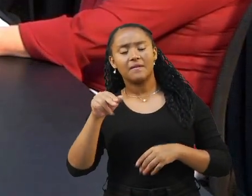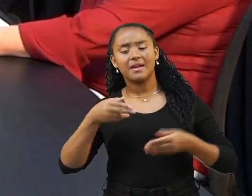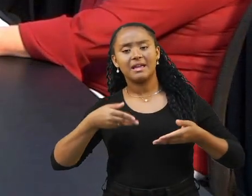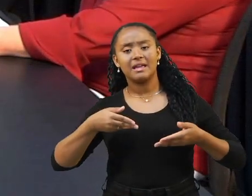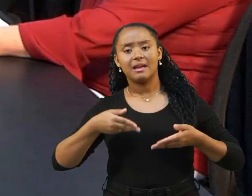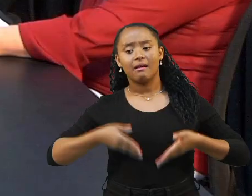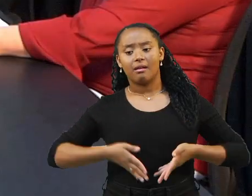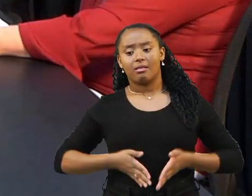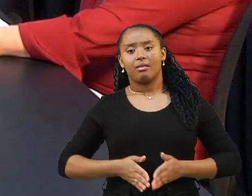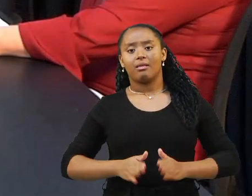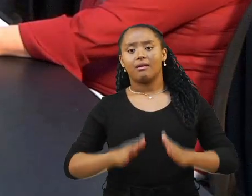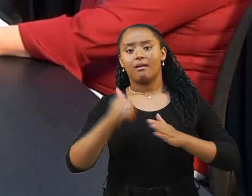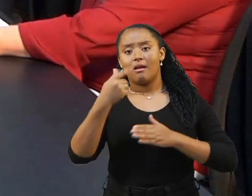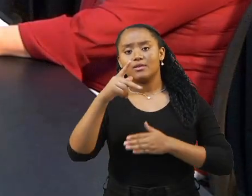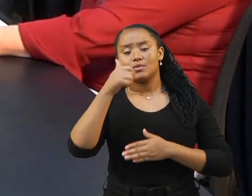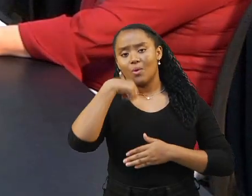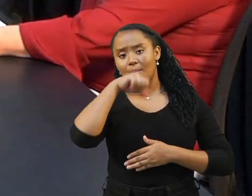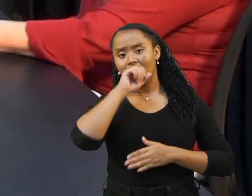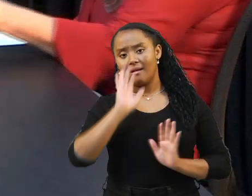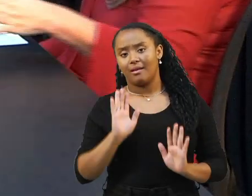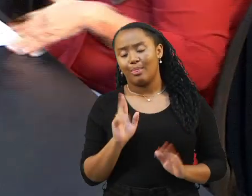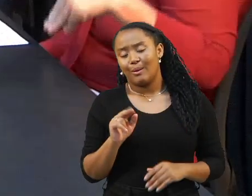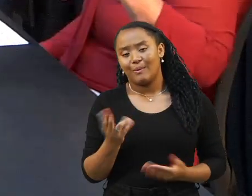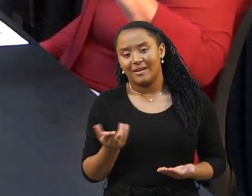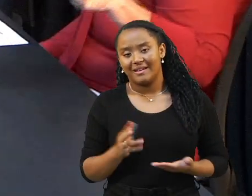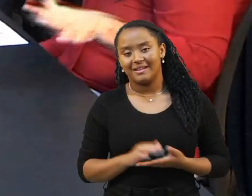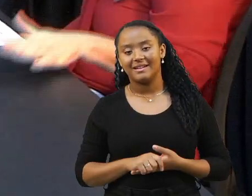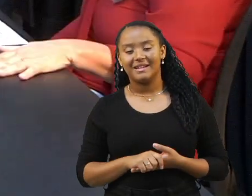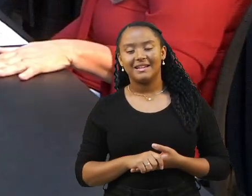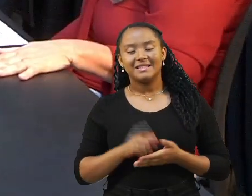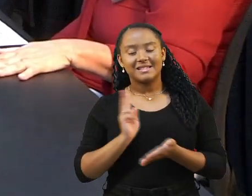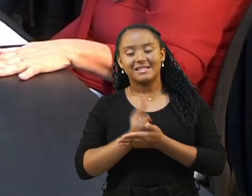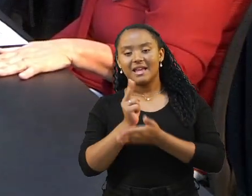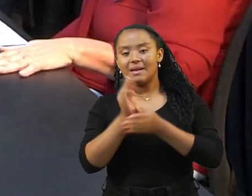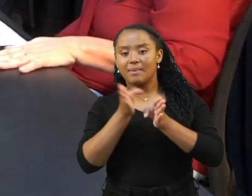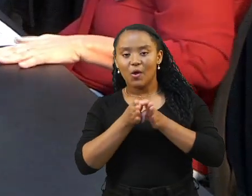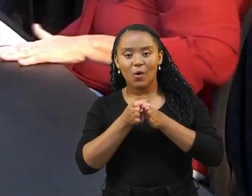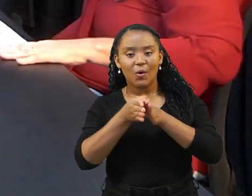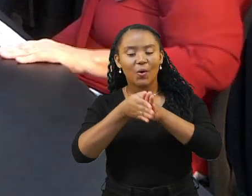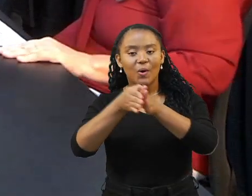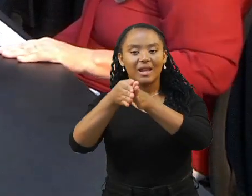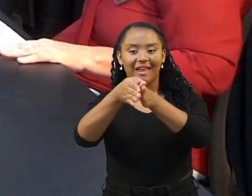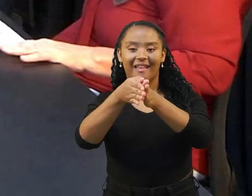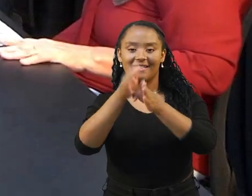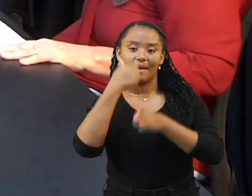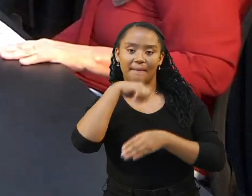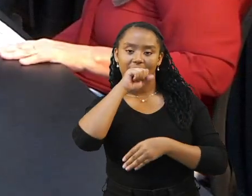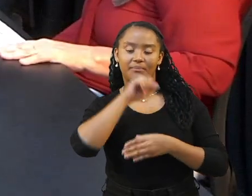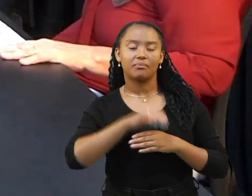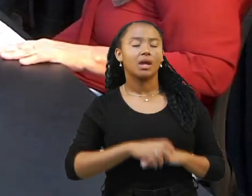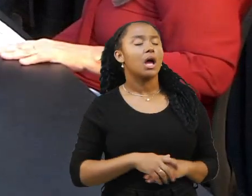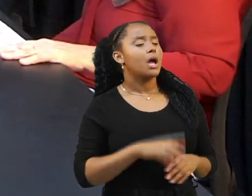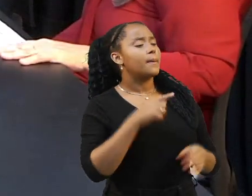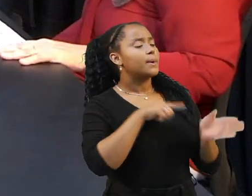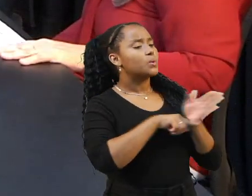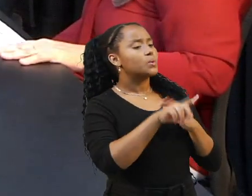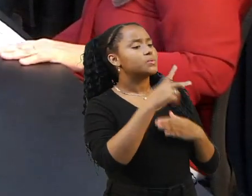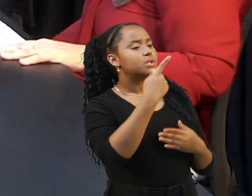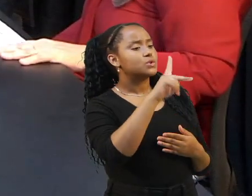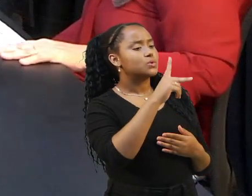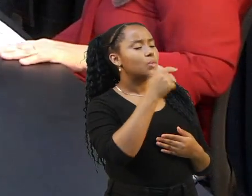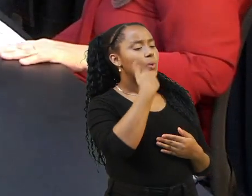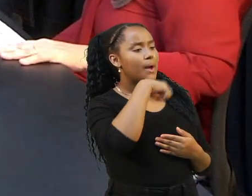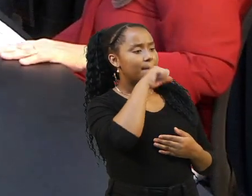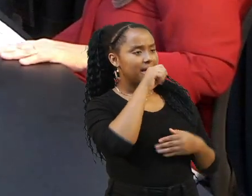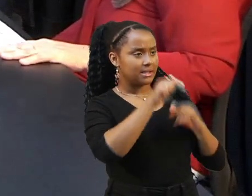nos conduzir, né? E a sua mãe trabalhava só em casa? Tinha alguma profissão? Minha mãe trabalhava só